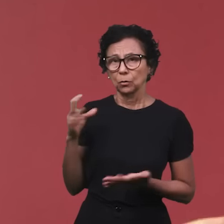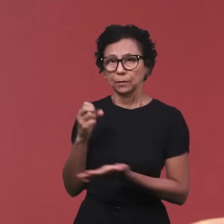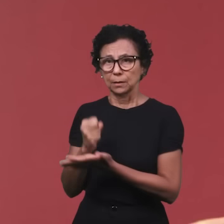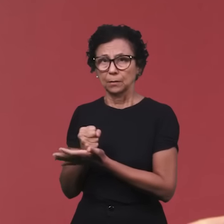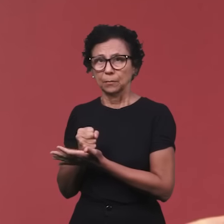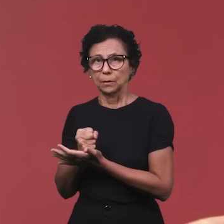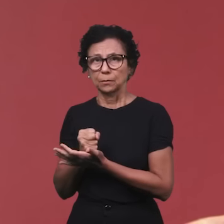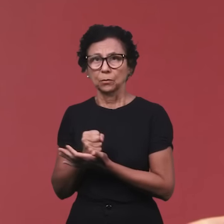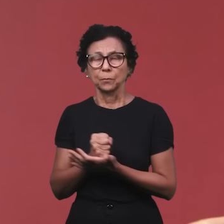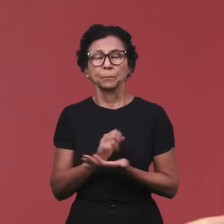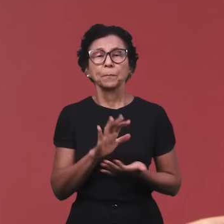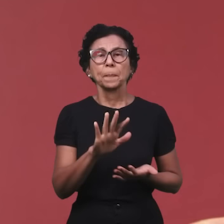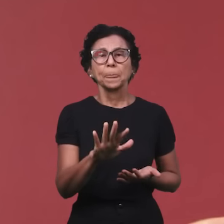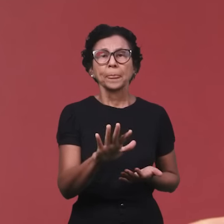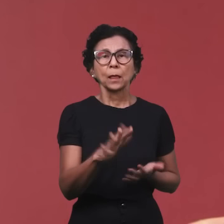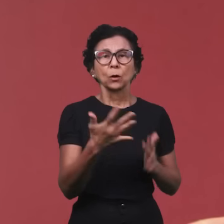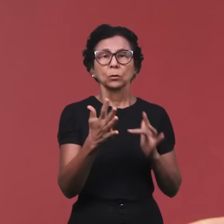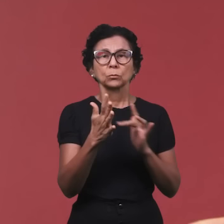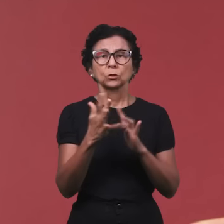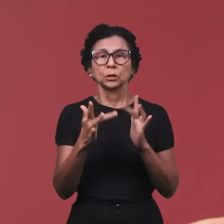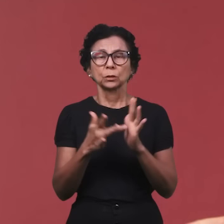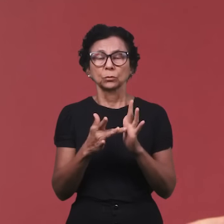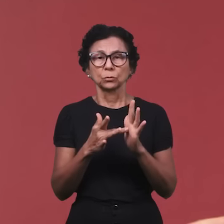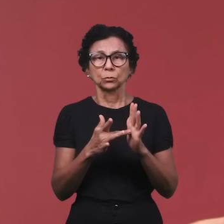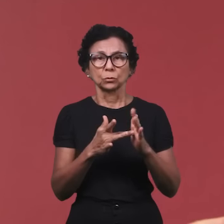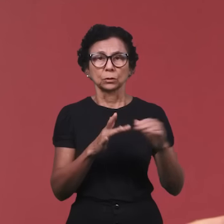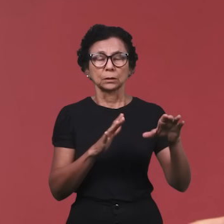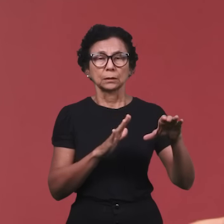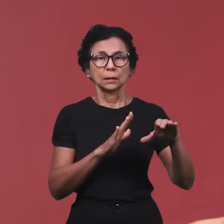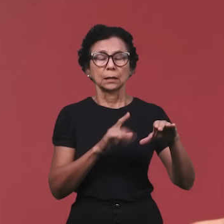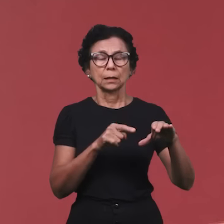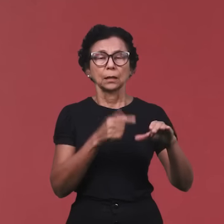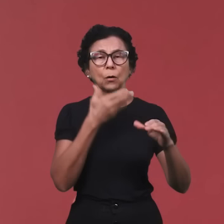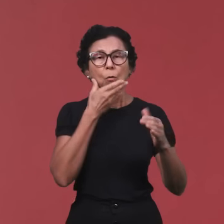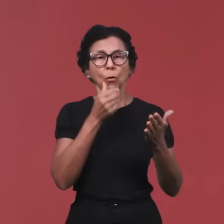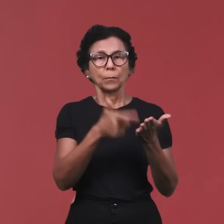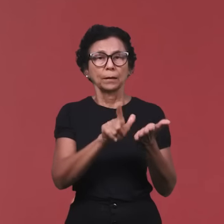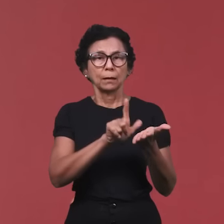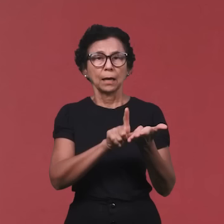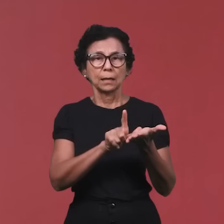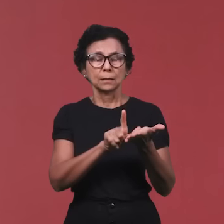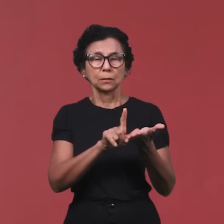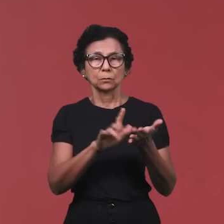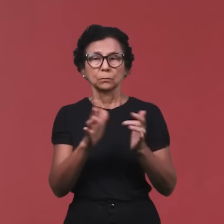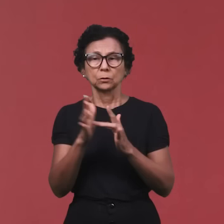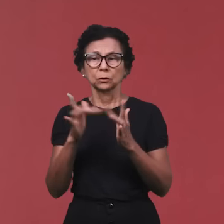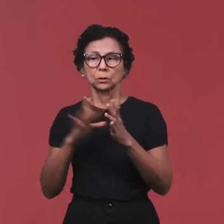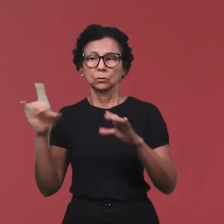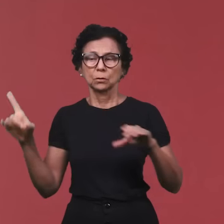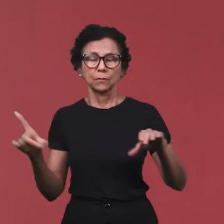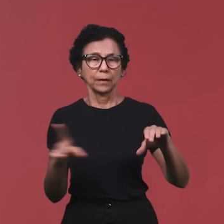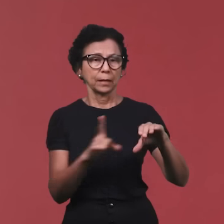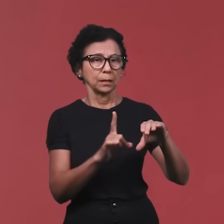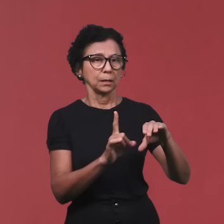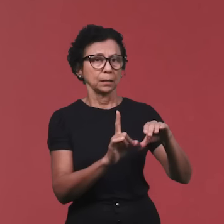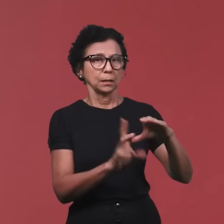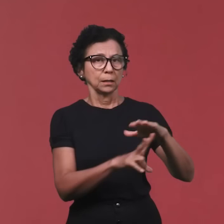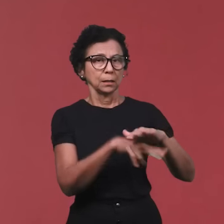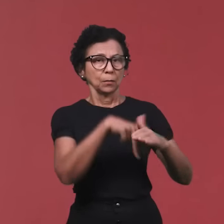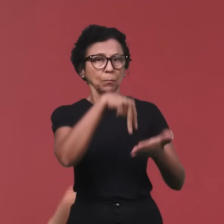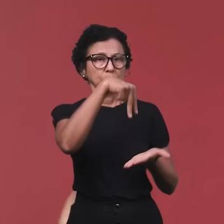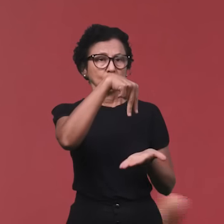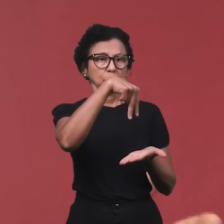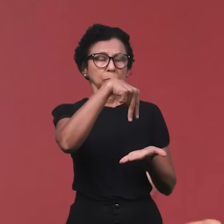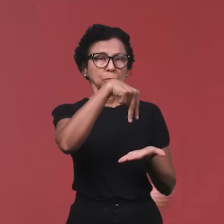Lázaro, quando Jesus ressuscita Lázaro, aí que acontece? Os judeus queriam matar ele de novo.